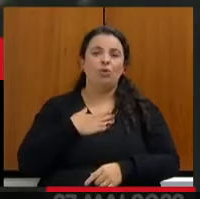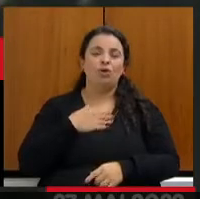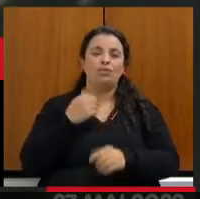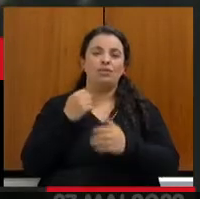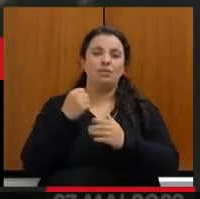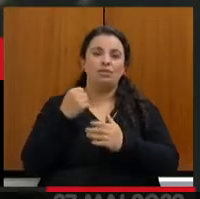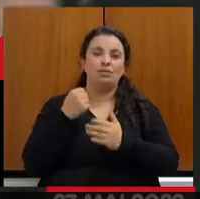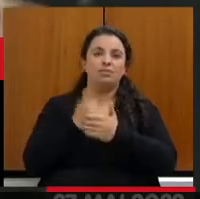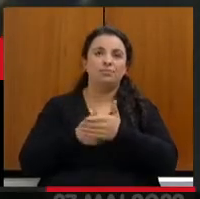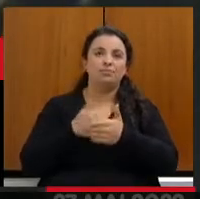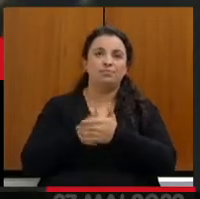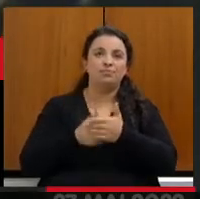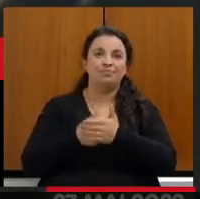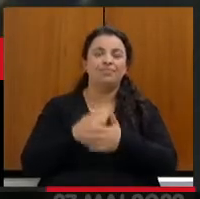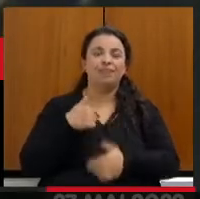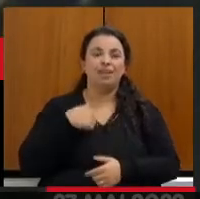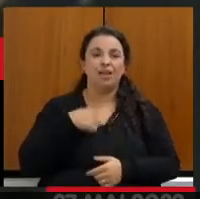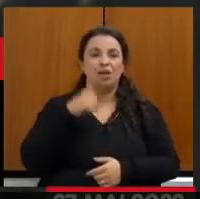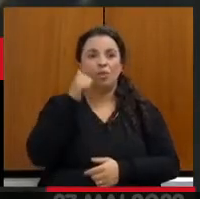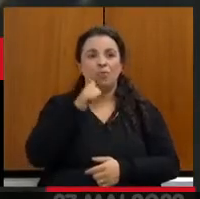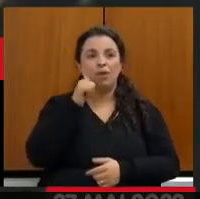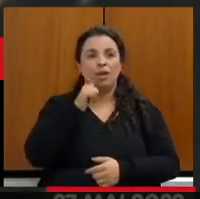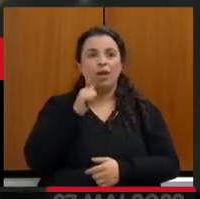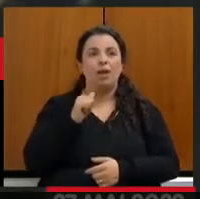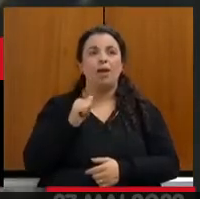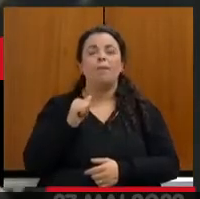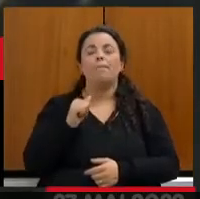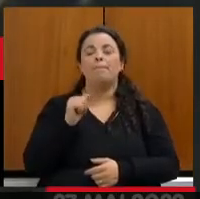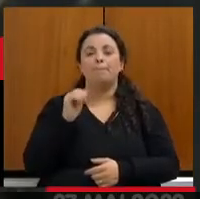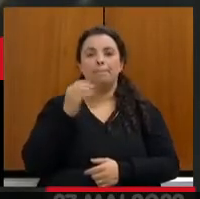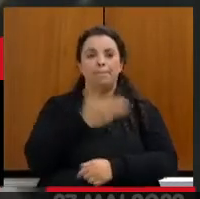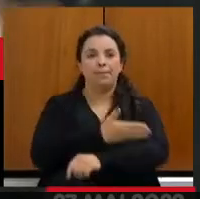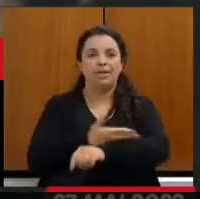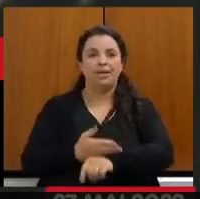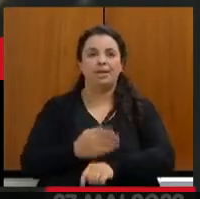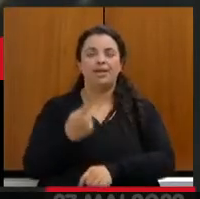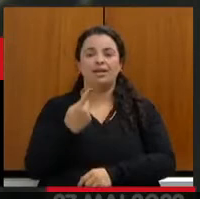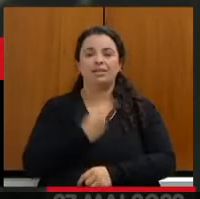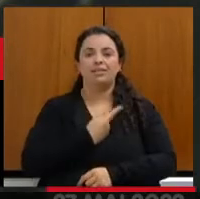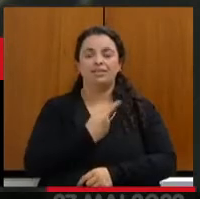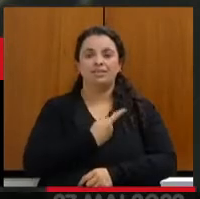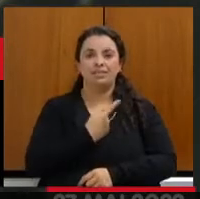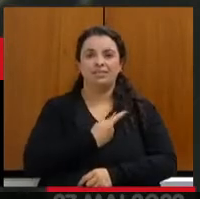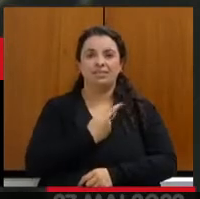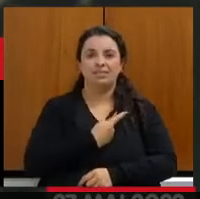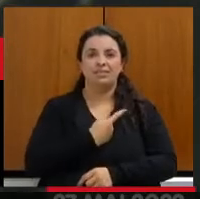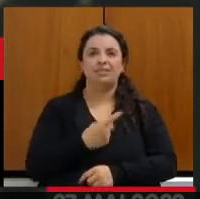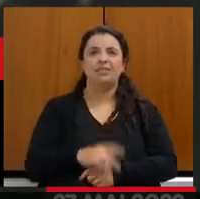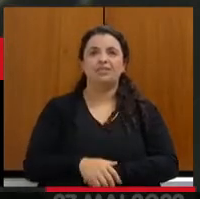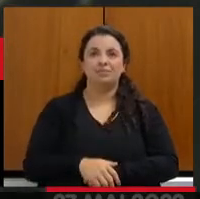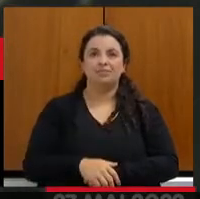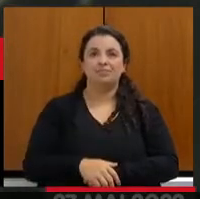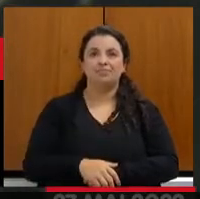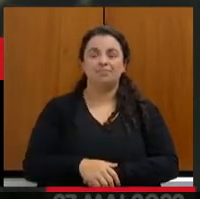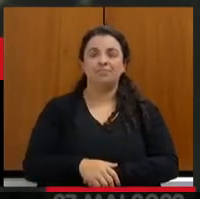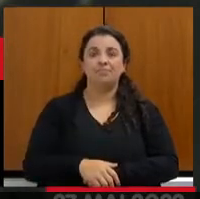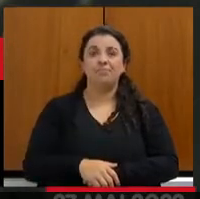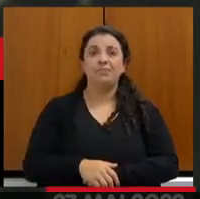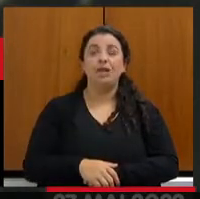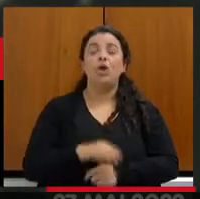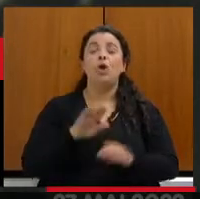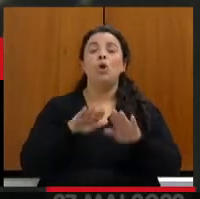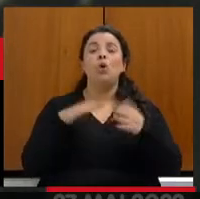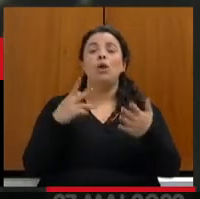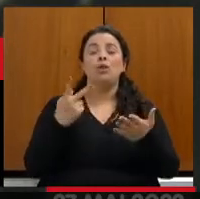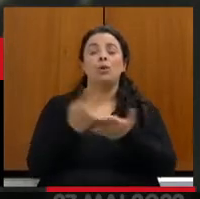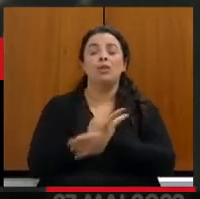de estudo eu me vejo em cada um de vocês porque quando eu me tornei Juizado da violência doméstica escutando